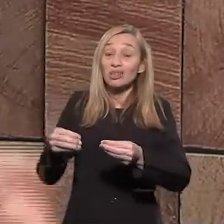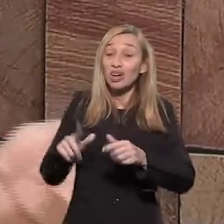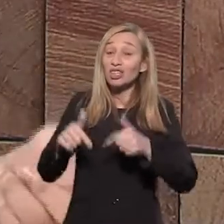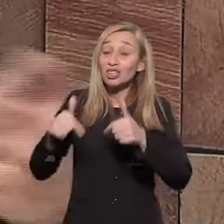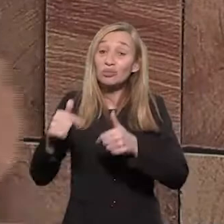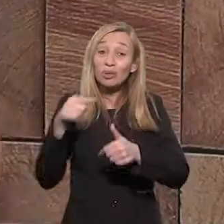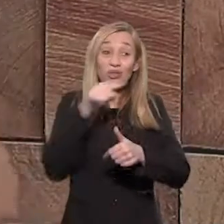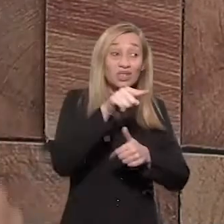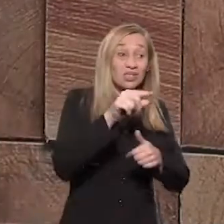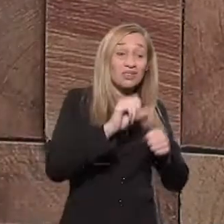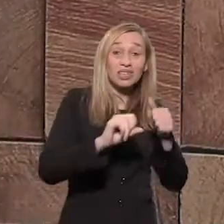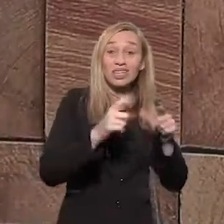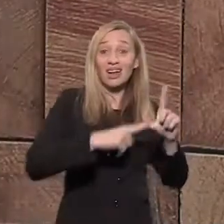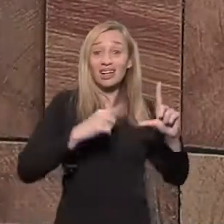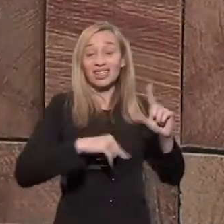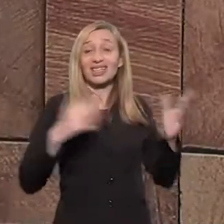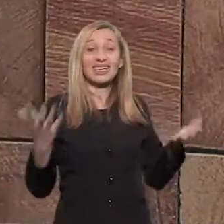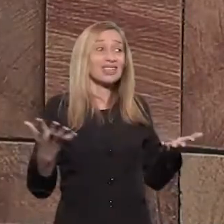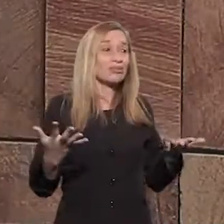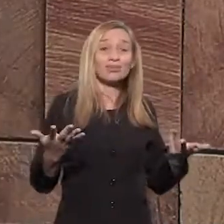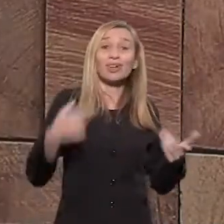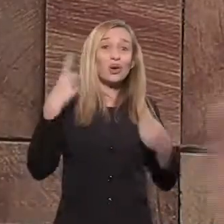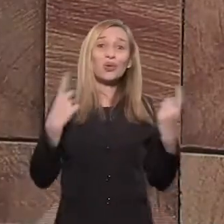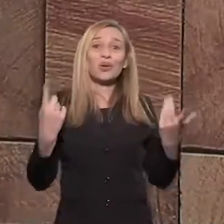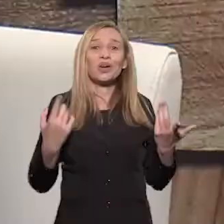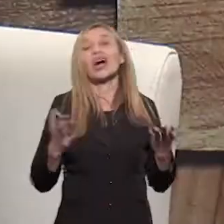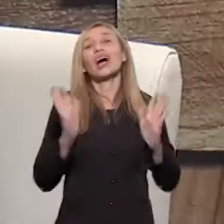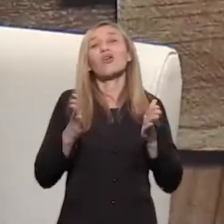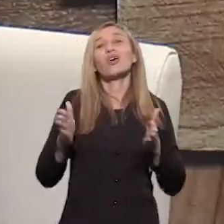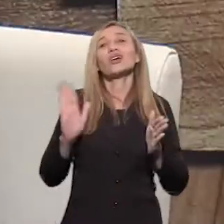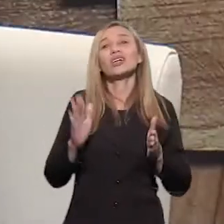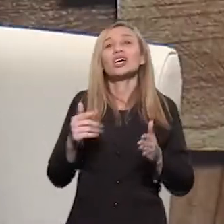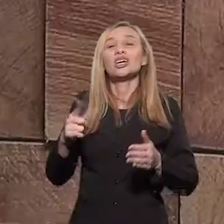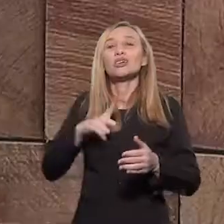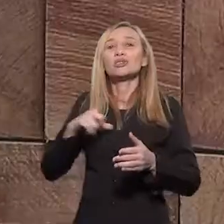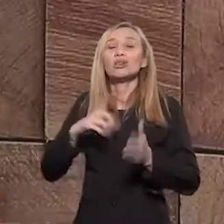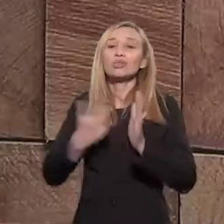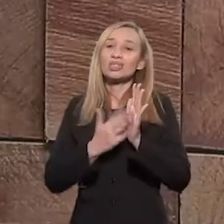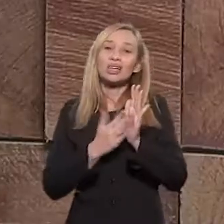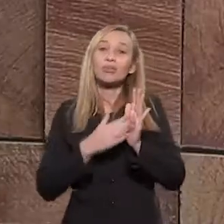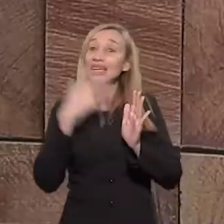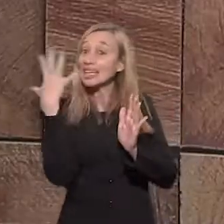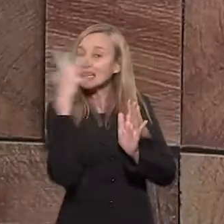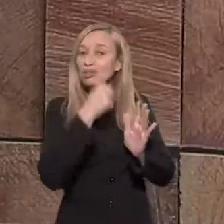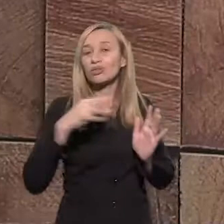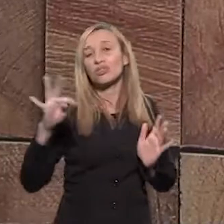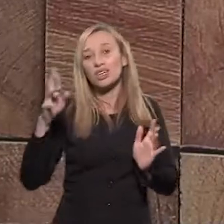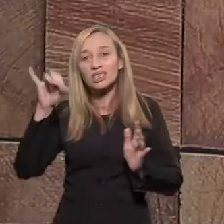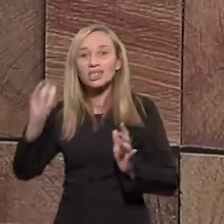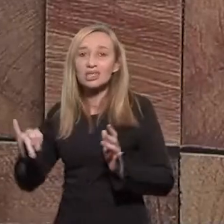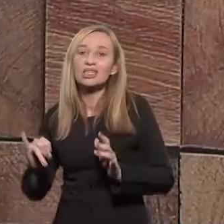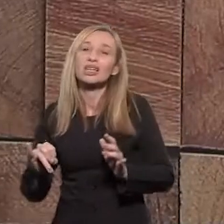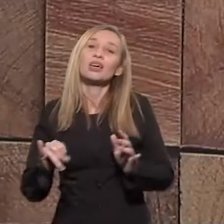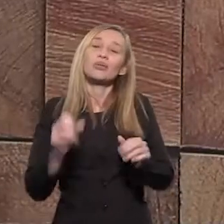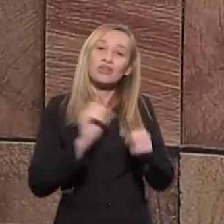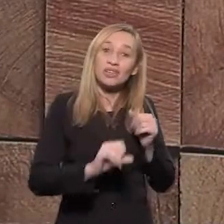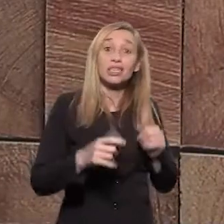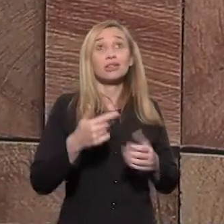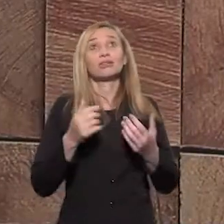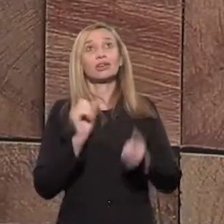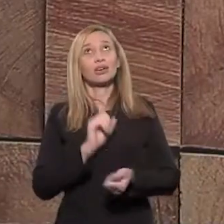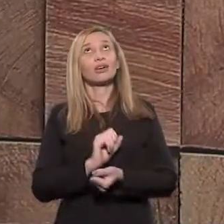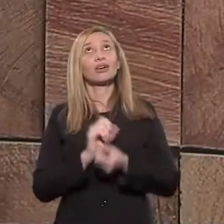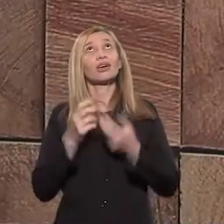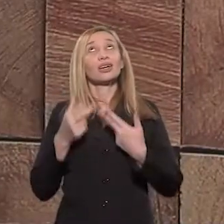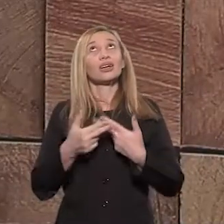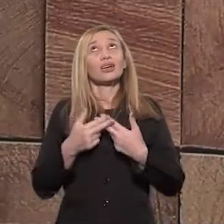música, me dá para fazer uma letra. Isso é uma loucura. Que agora são suas referências também. Agora mesmo eu estou com uma música, um samba lindo novo do Francis Haim para fazer.